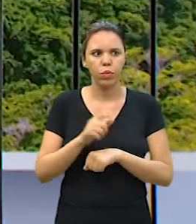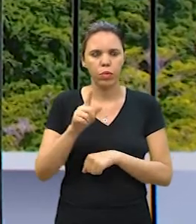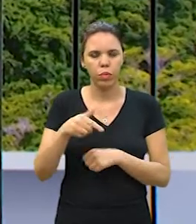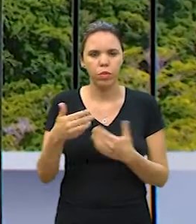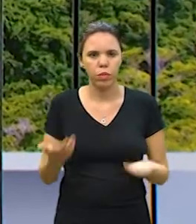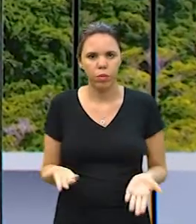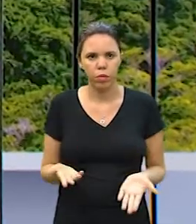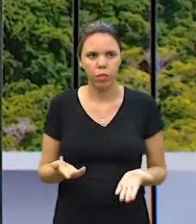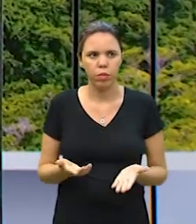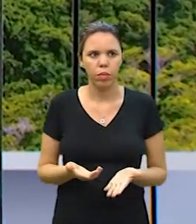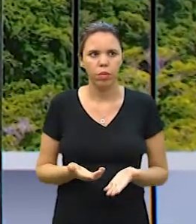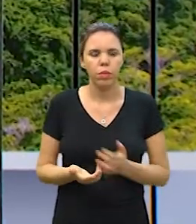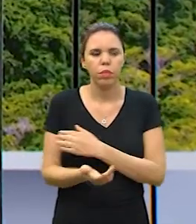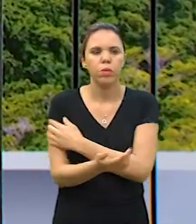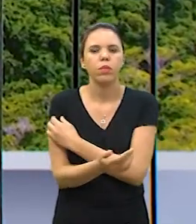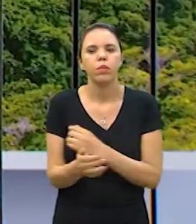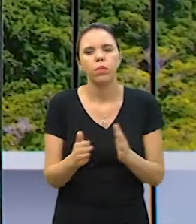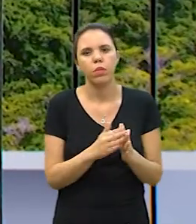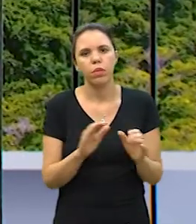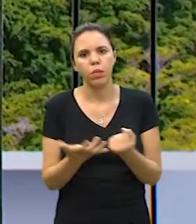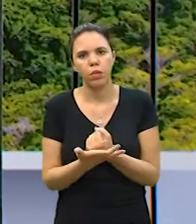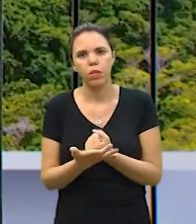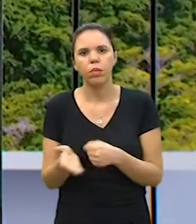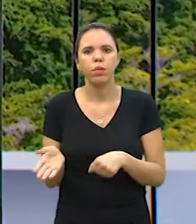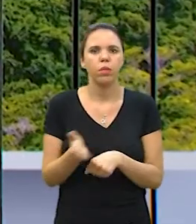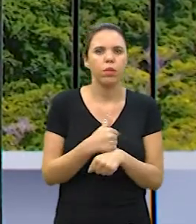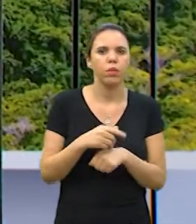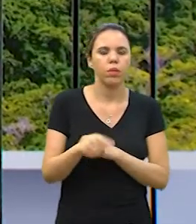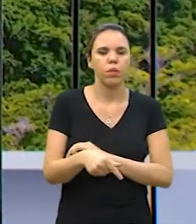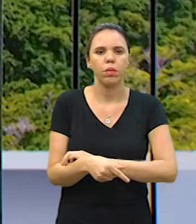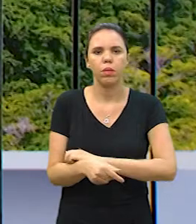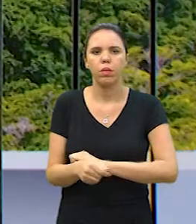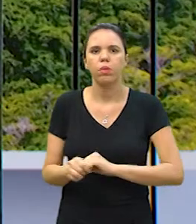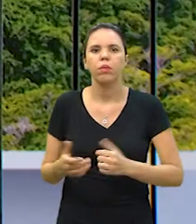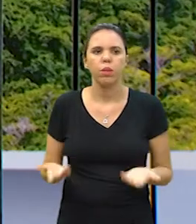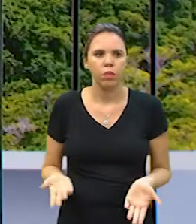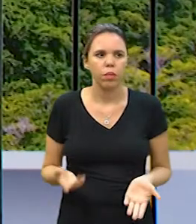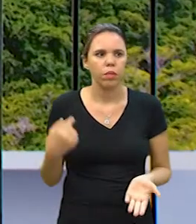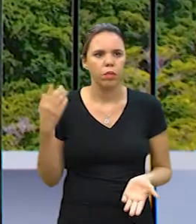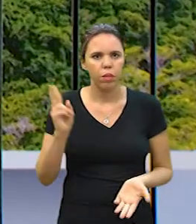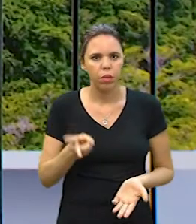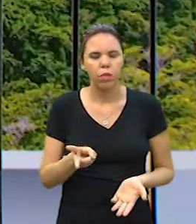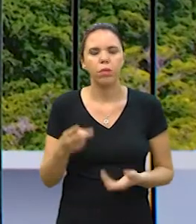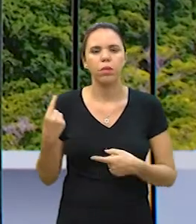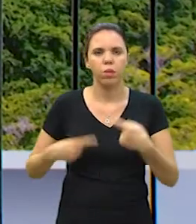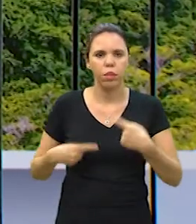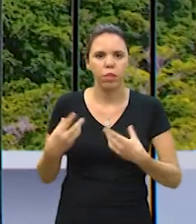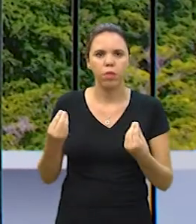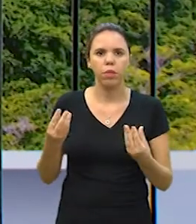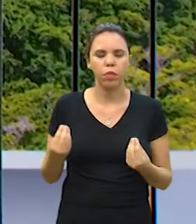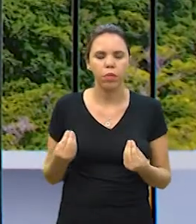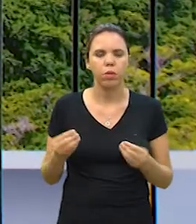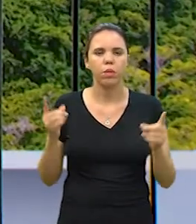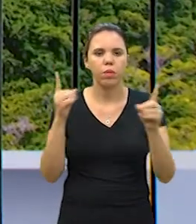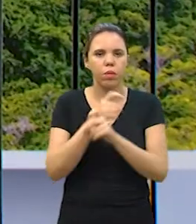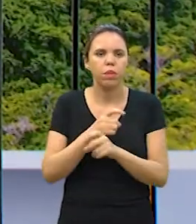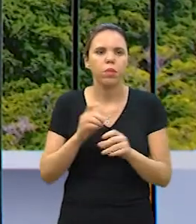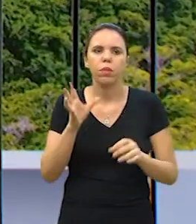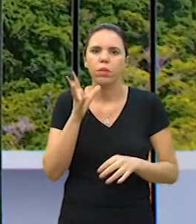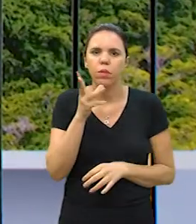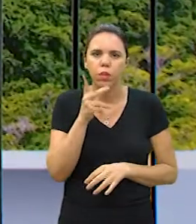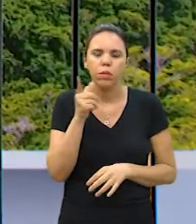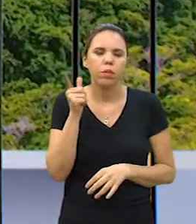né? Isso se agrava no período da pandemia, mas antecede a pandemia, né? A gente sempre discutiu muito como é